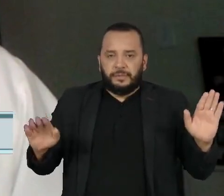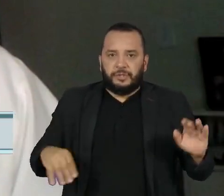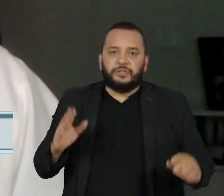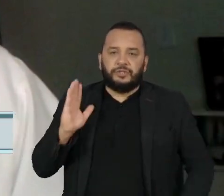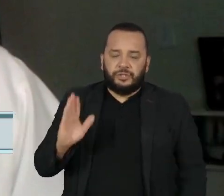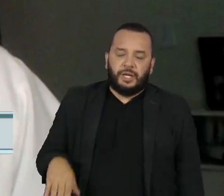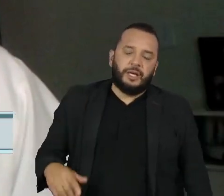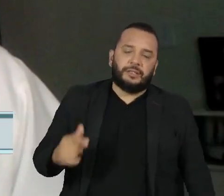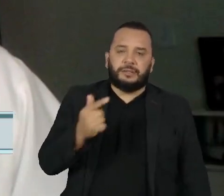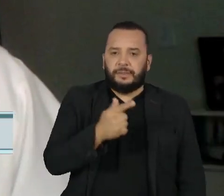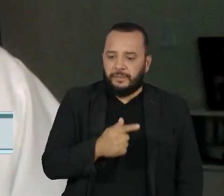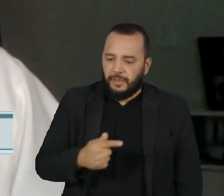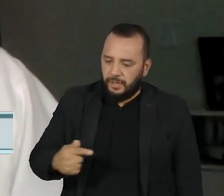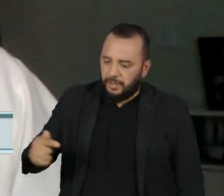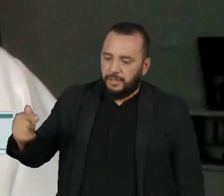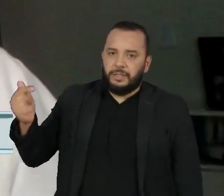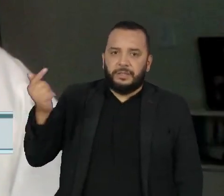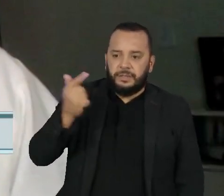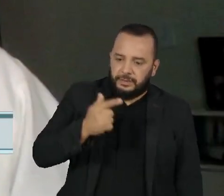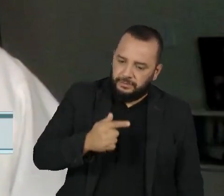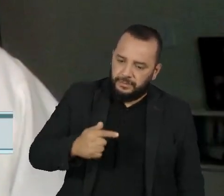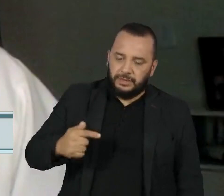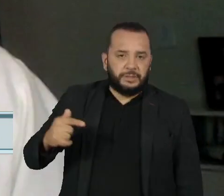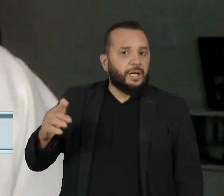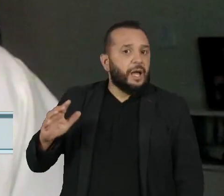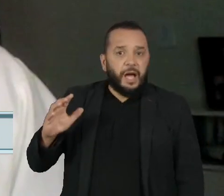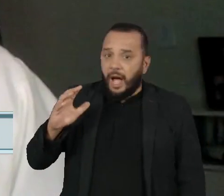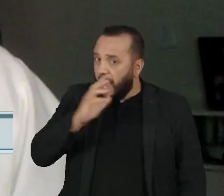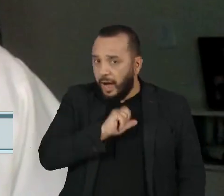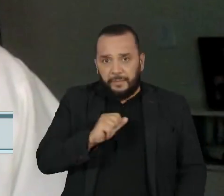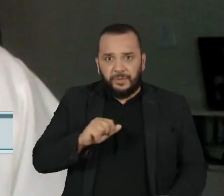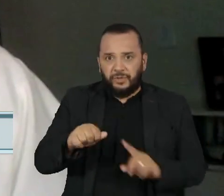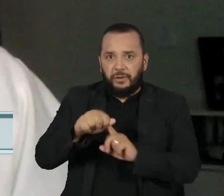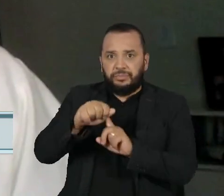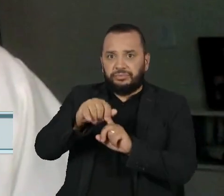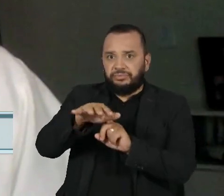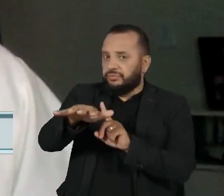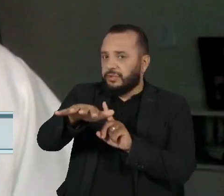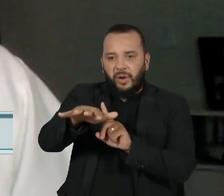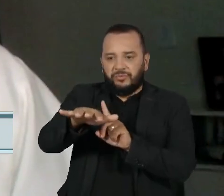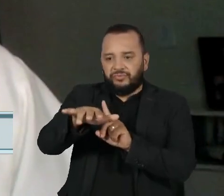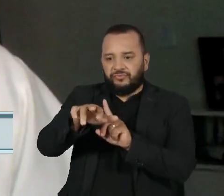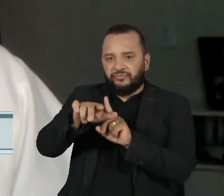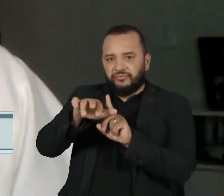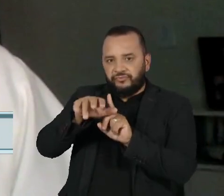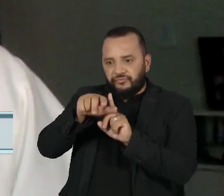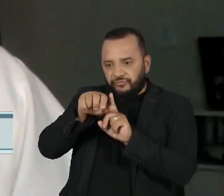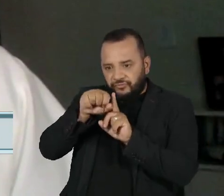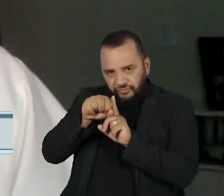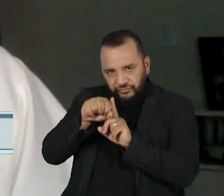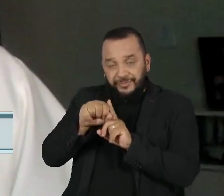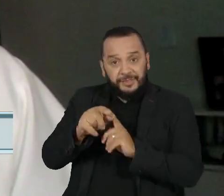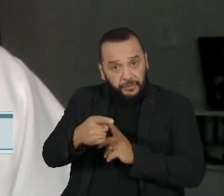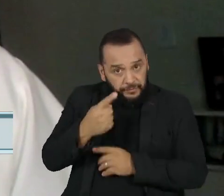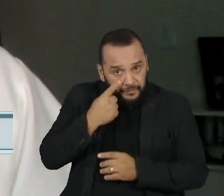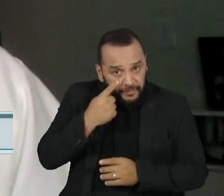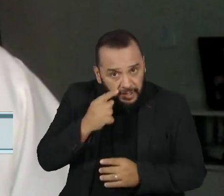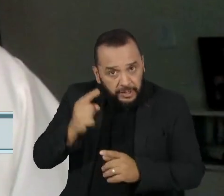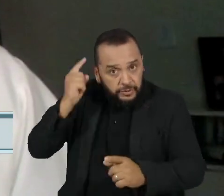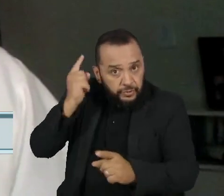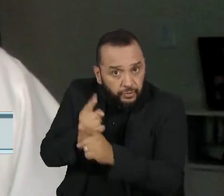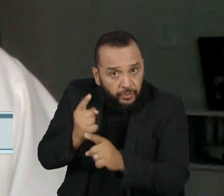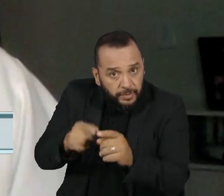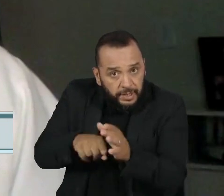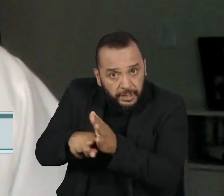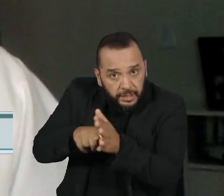semanas ou meses de tratamento, a pessoa deixa de transmitir. Então veja que importante é o diagnóstico precoce da